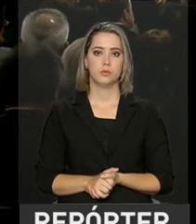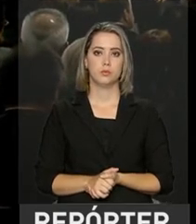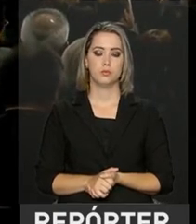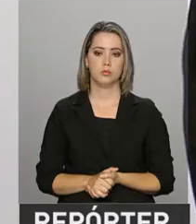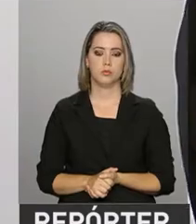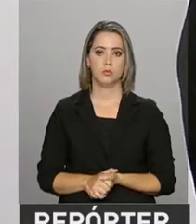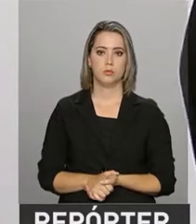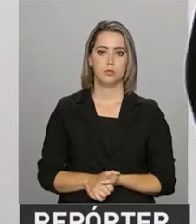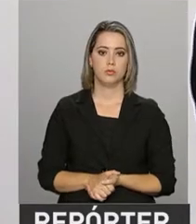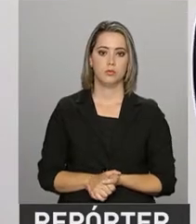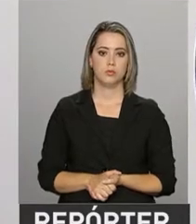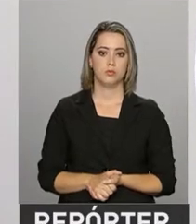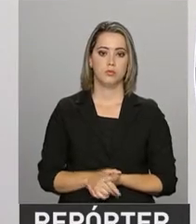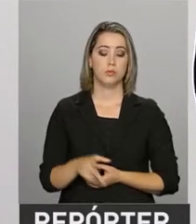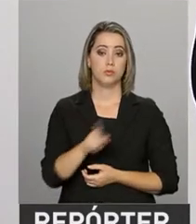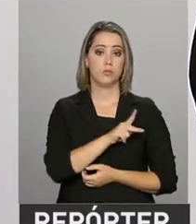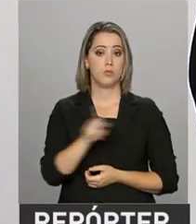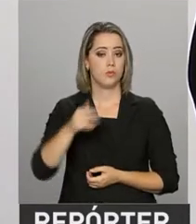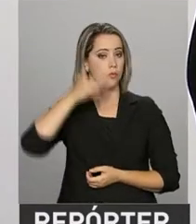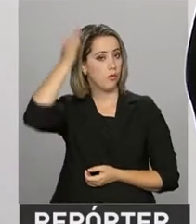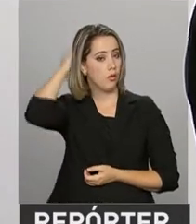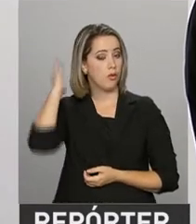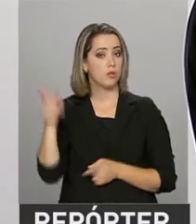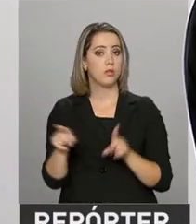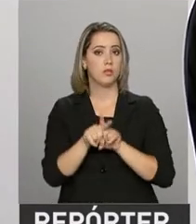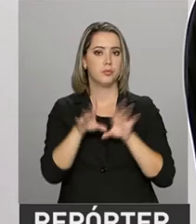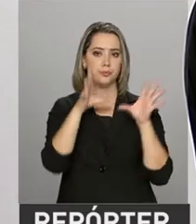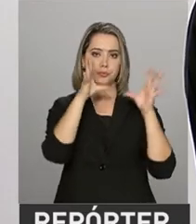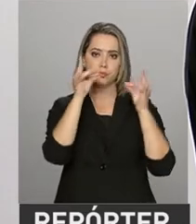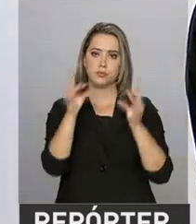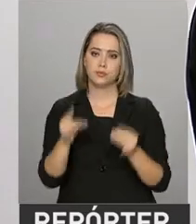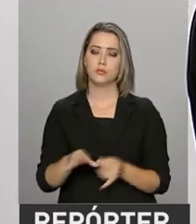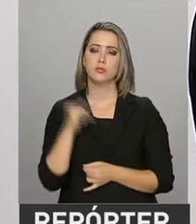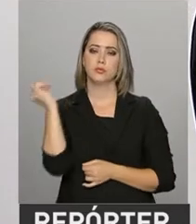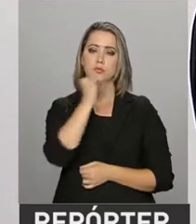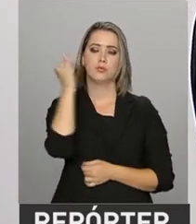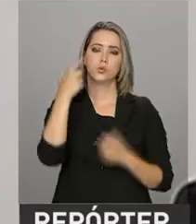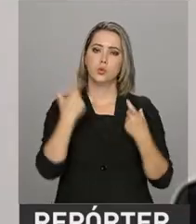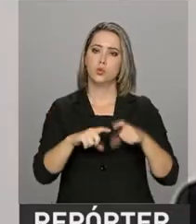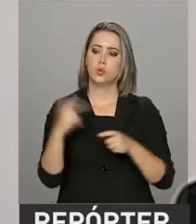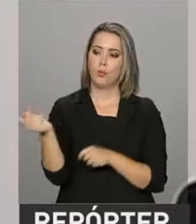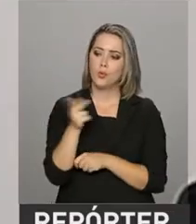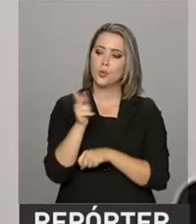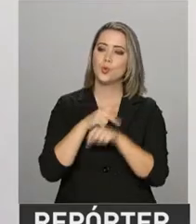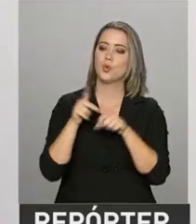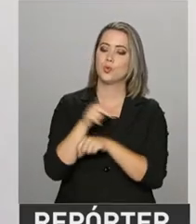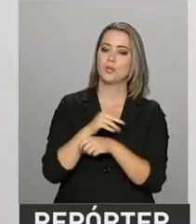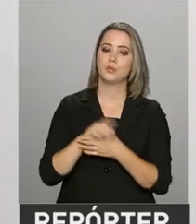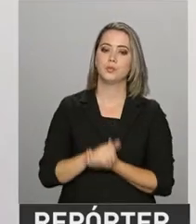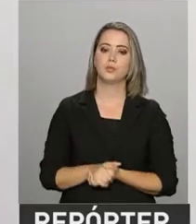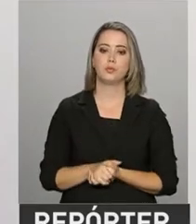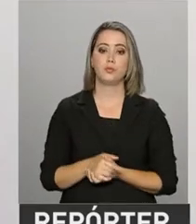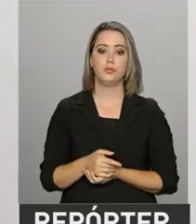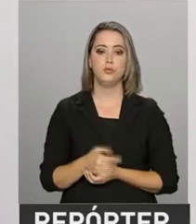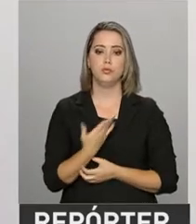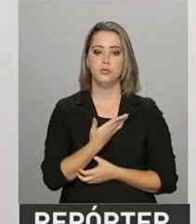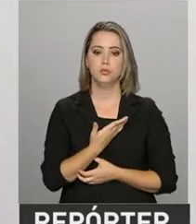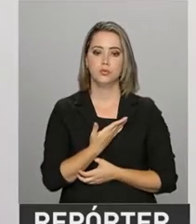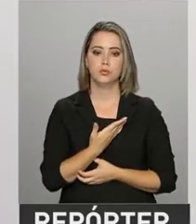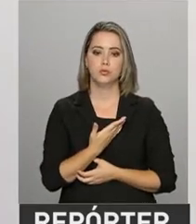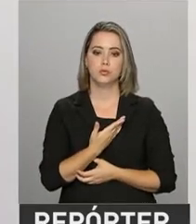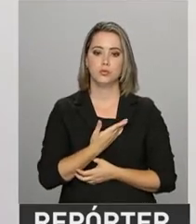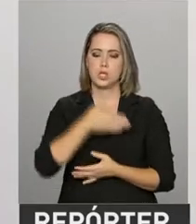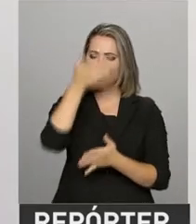o presidente michel temer destacou a importância de um local como este para os dois países eu tenho certeza de que a